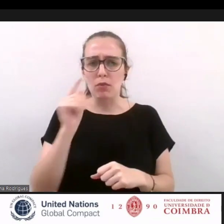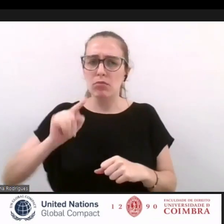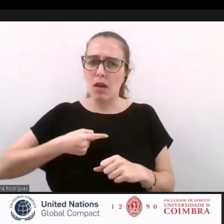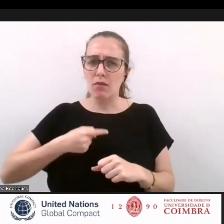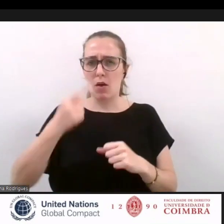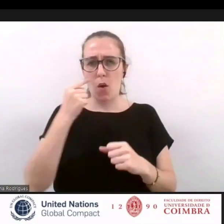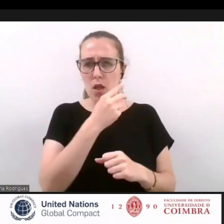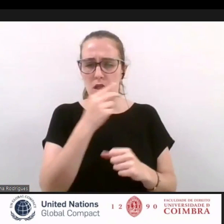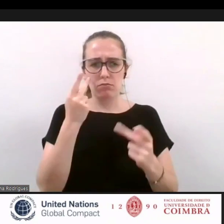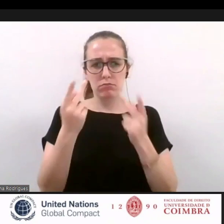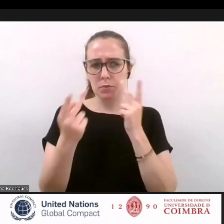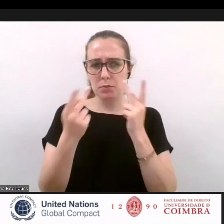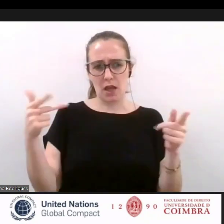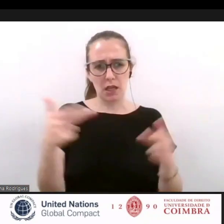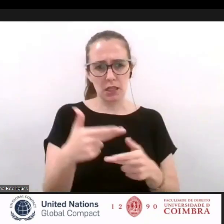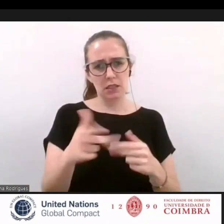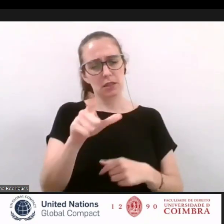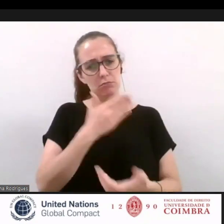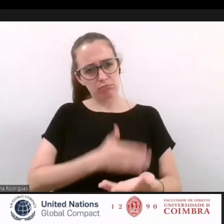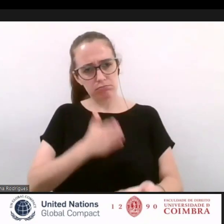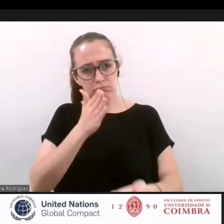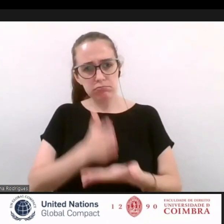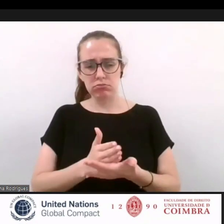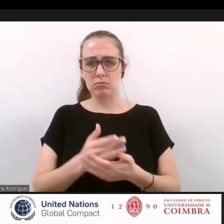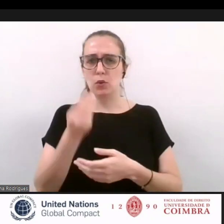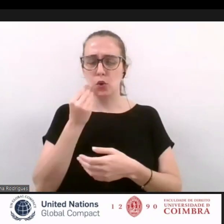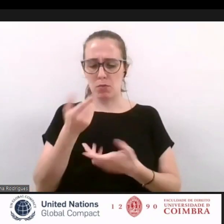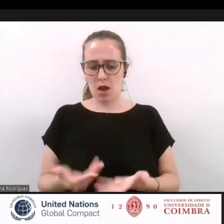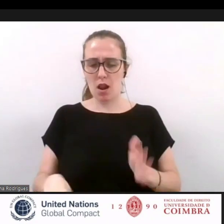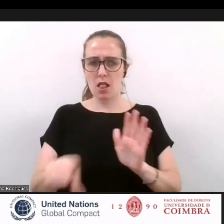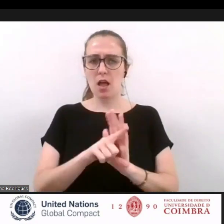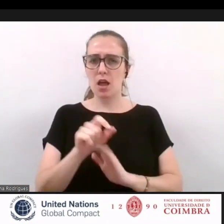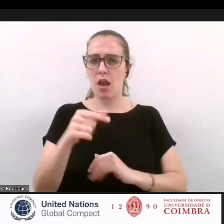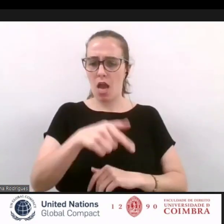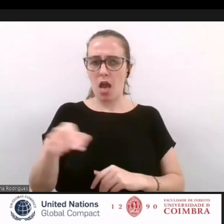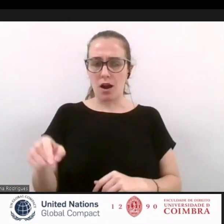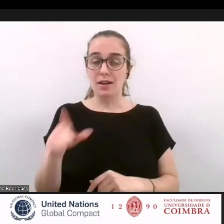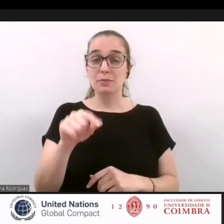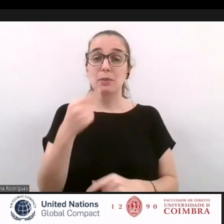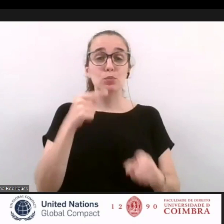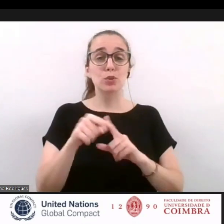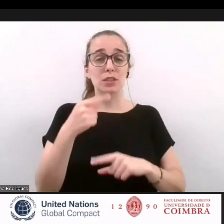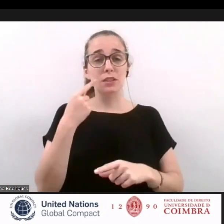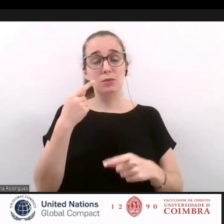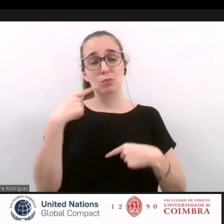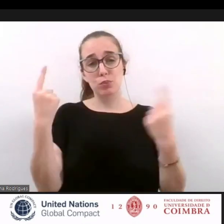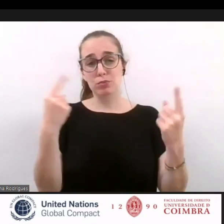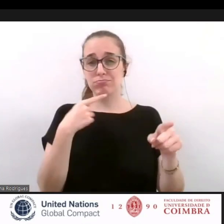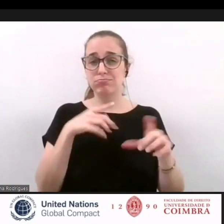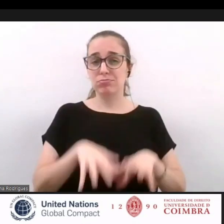honesto quanto aos instrumentos legislativos existentes e ao desenvolvimento de políticas públicas que incorporem os